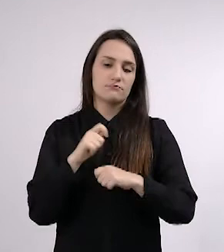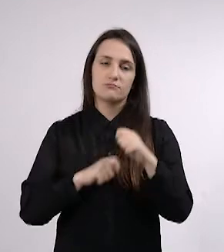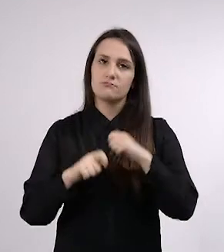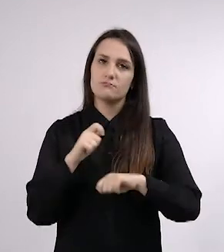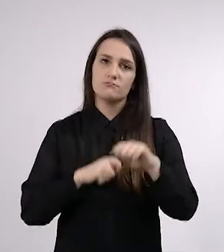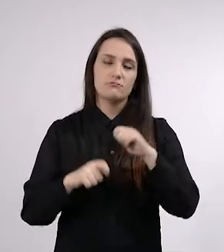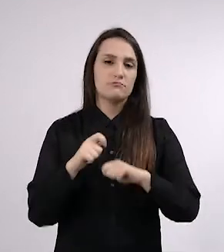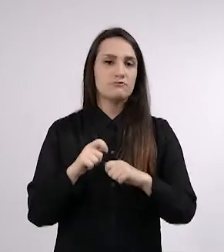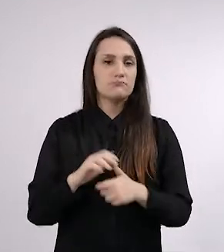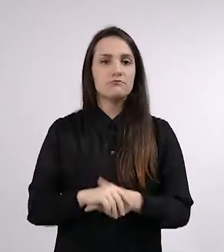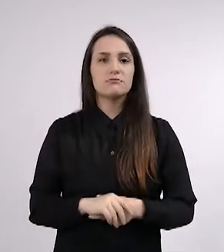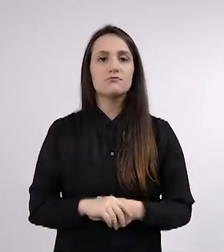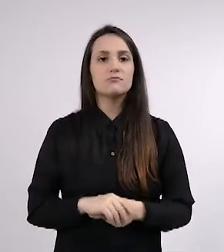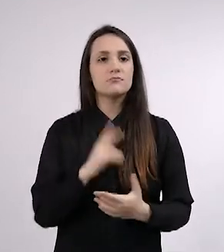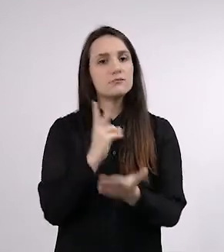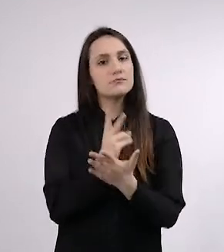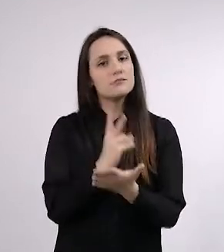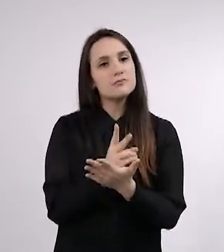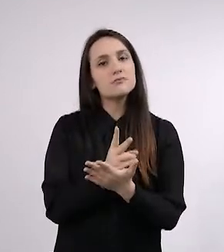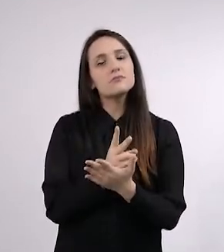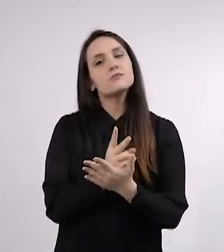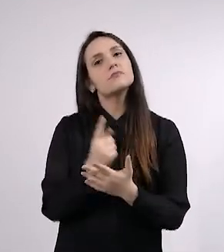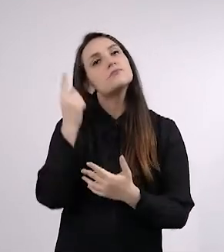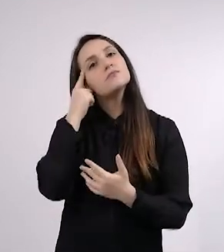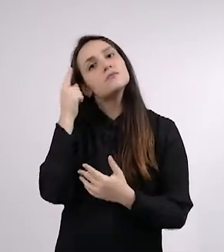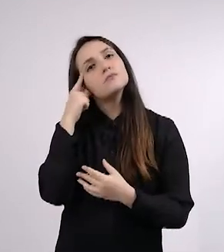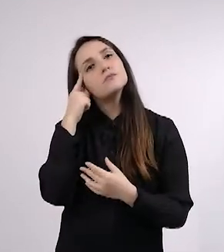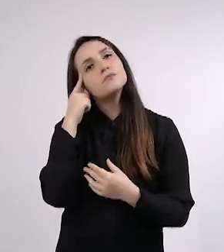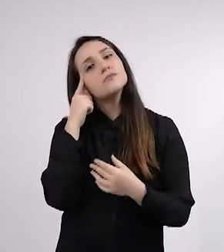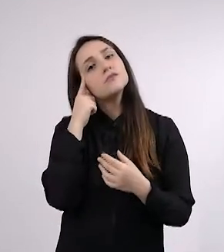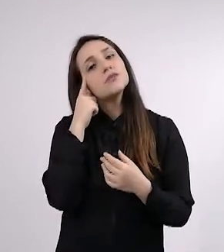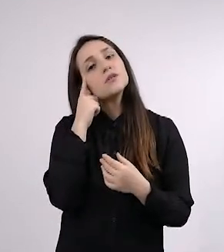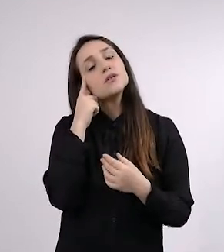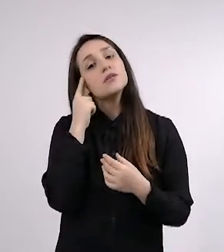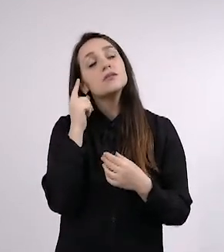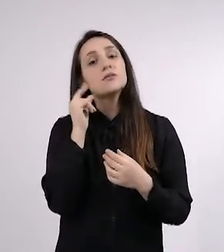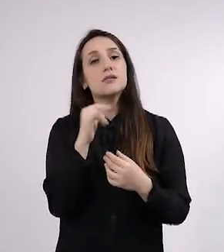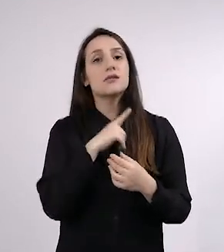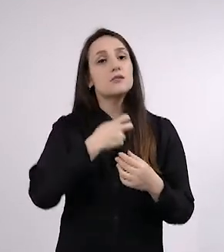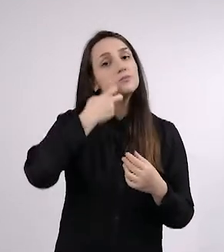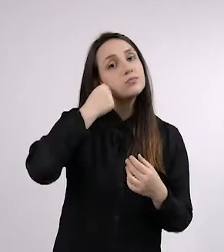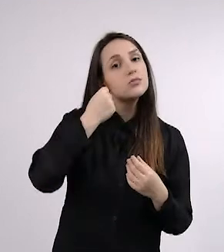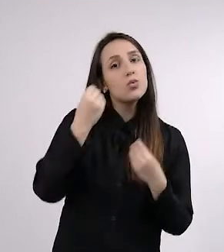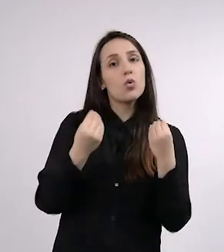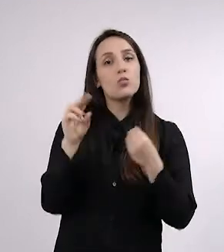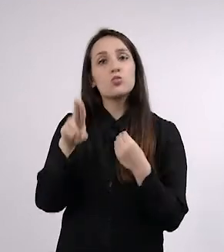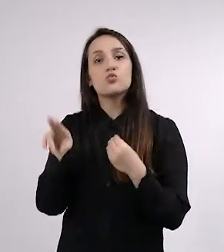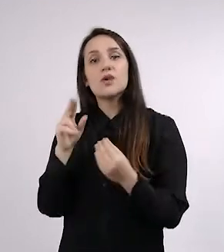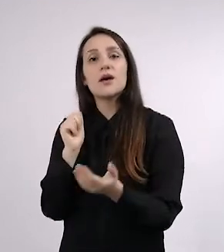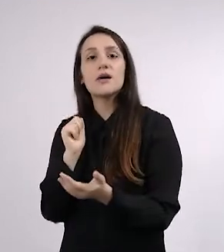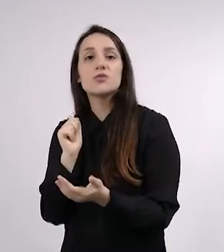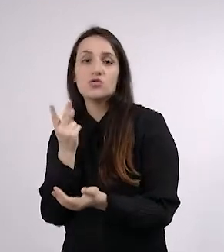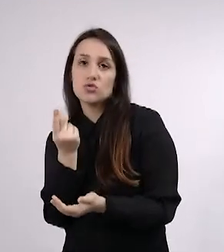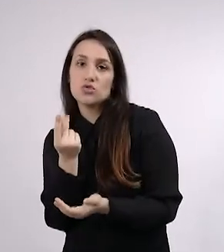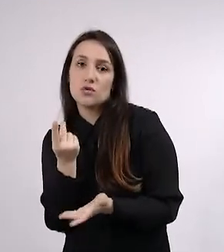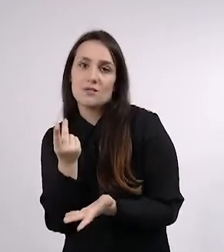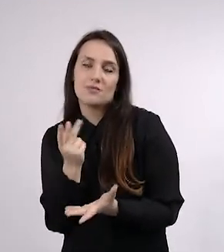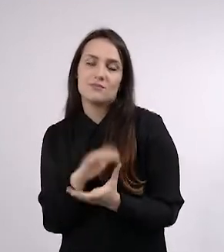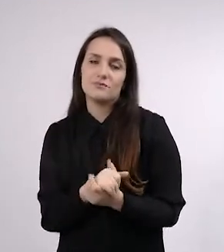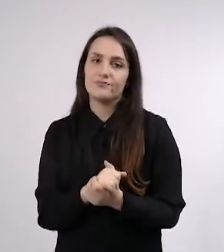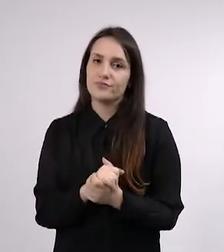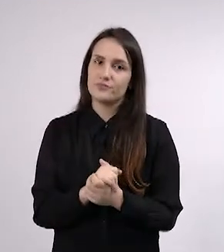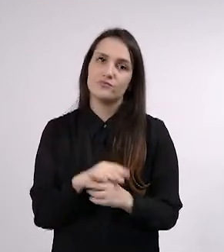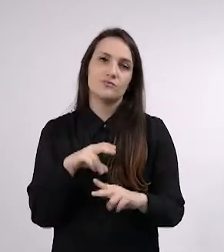sua formação, tanto da origem de recursos como o destino dos gastos. E qualquer alteração nessa origem ou no destino,